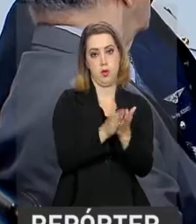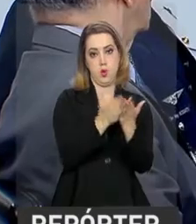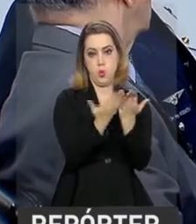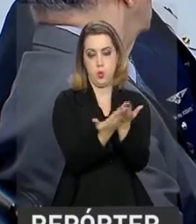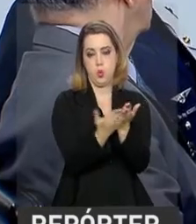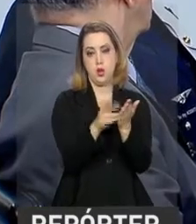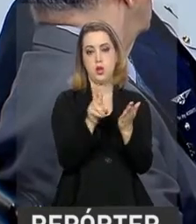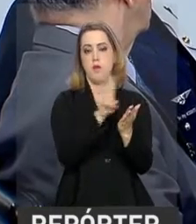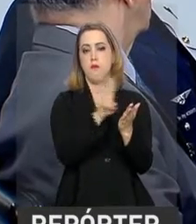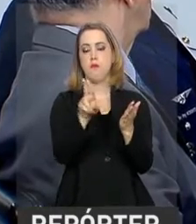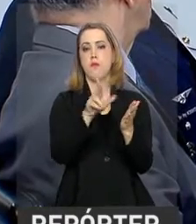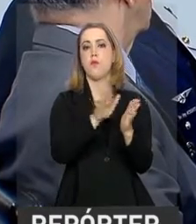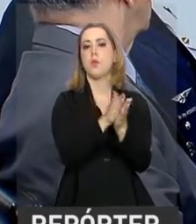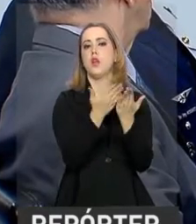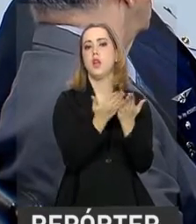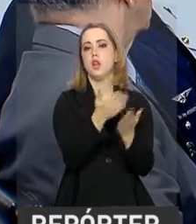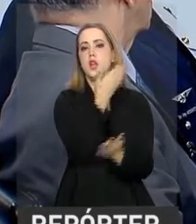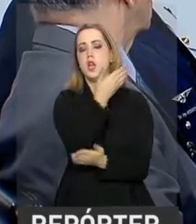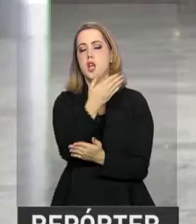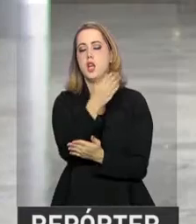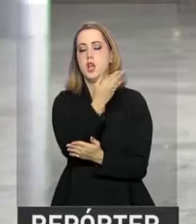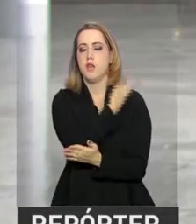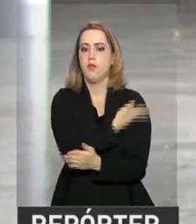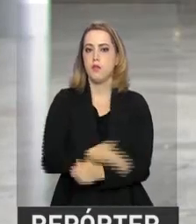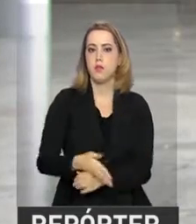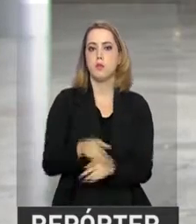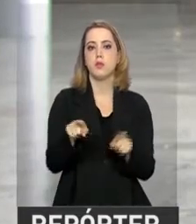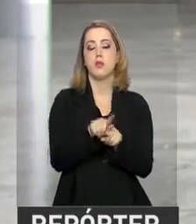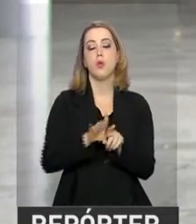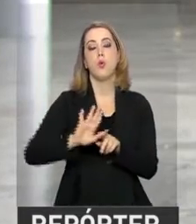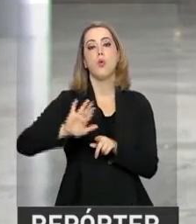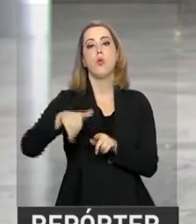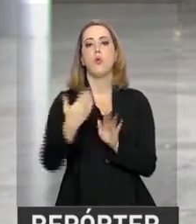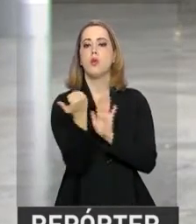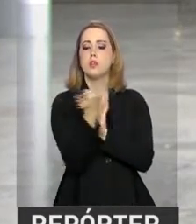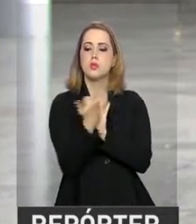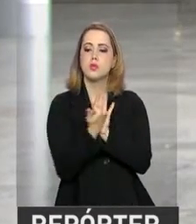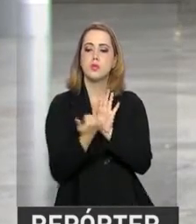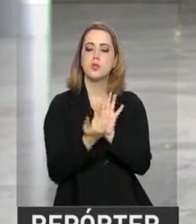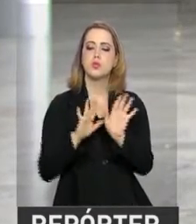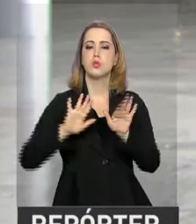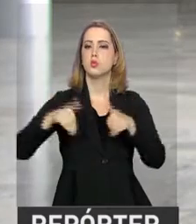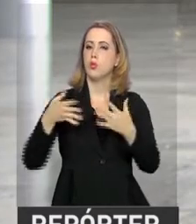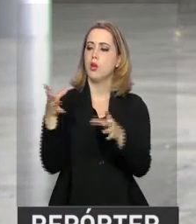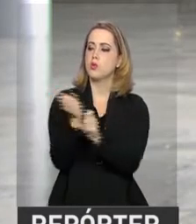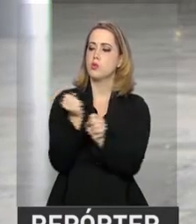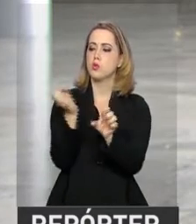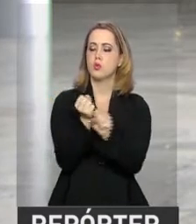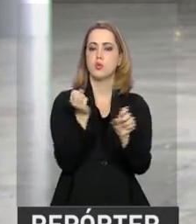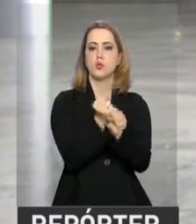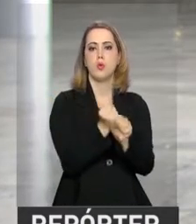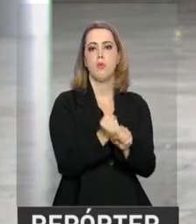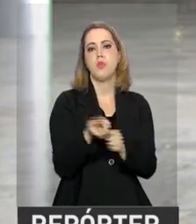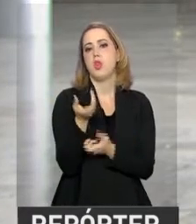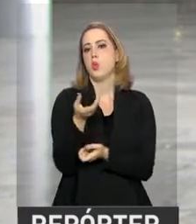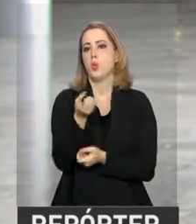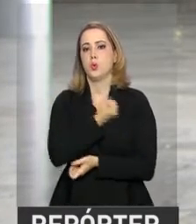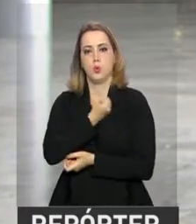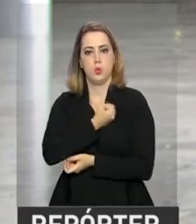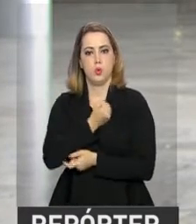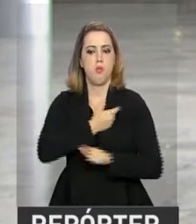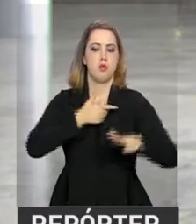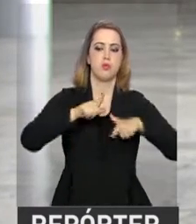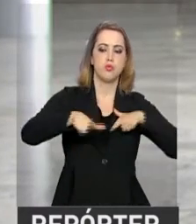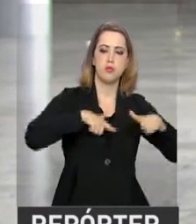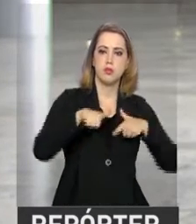armadas com os principais projetos na área orçamentos gastos número de homens na ativa e